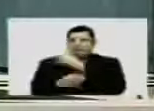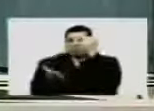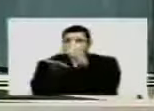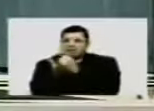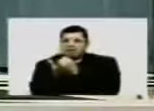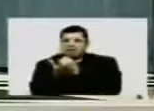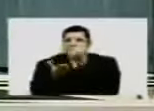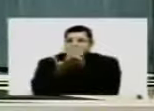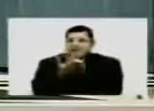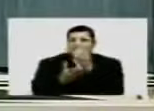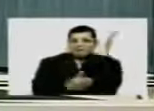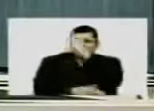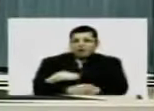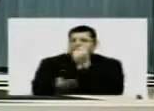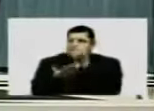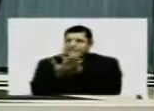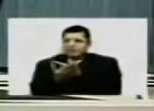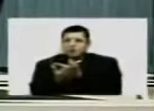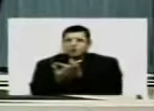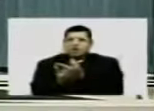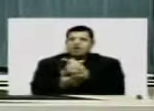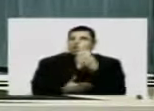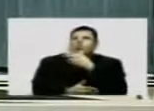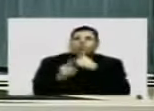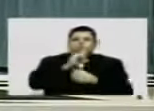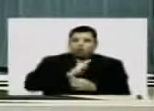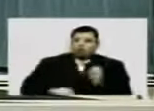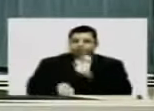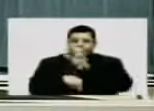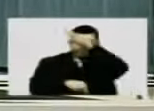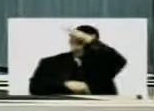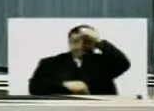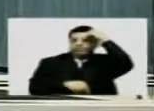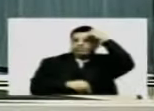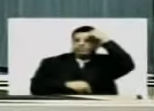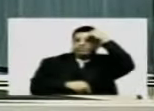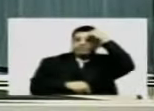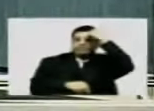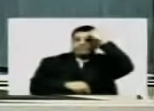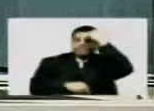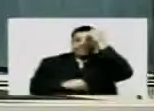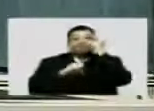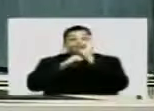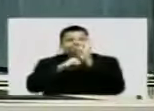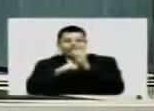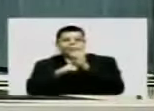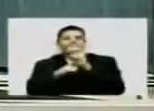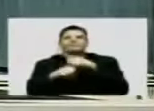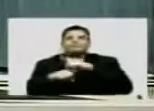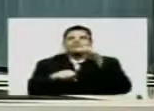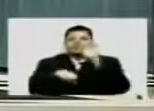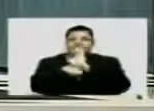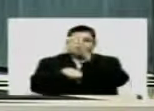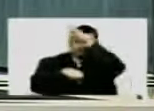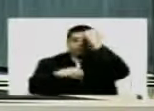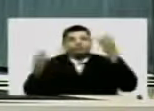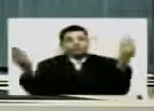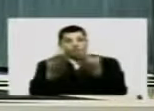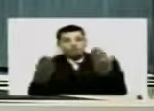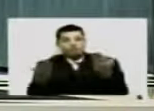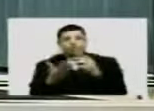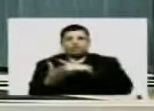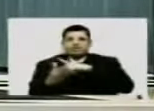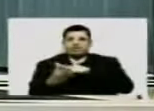pagadores. E, infelizmente, o governo do estado do Amazonas e a Assembleia Legislativa do estado do Amazonas